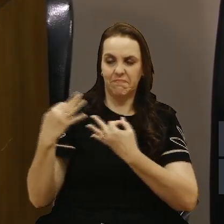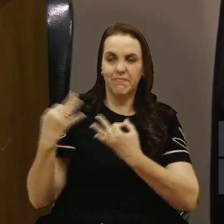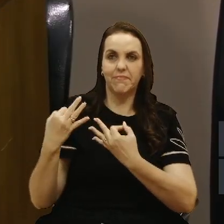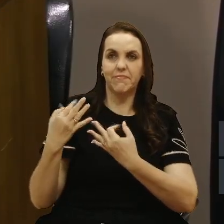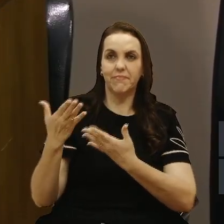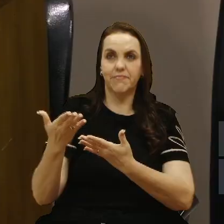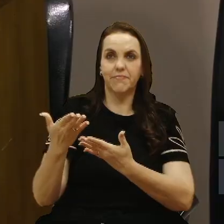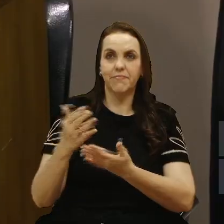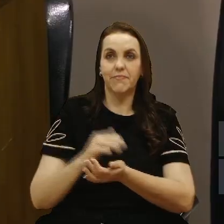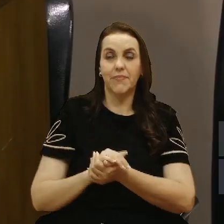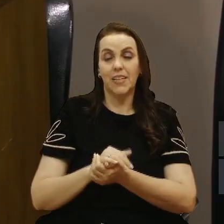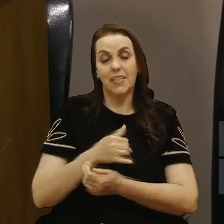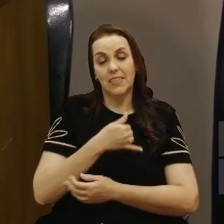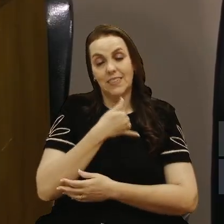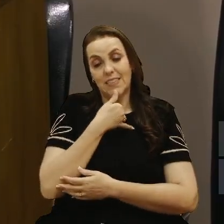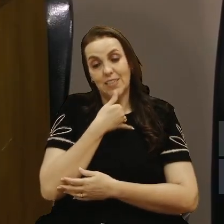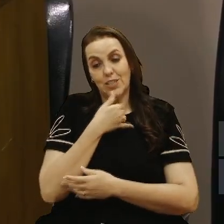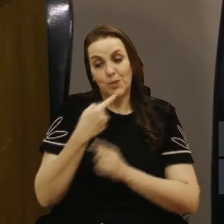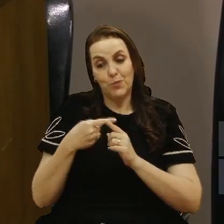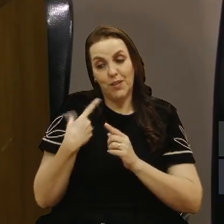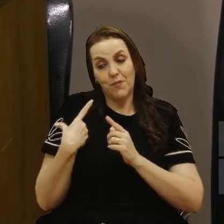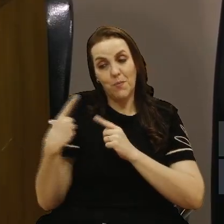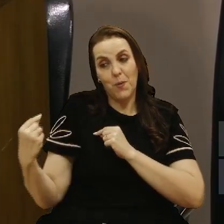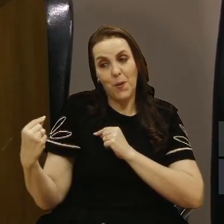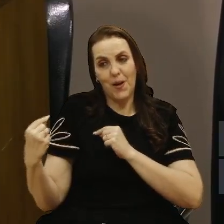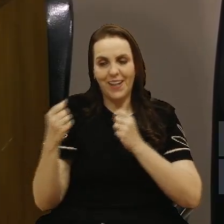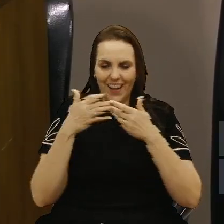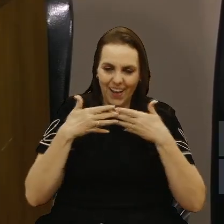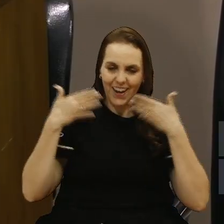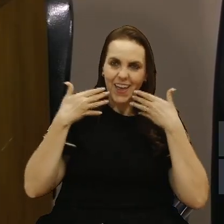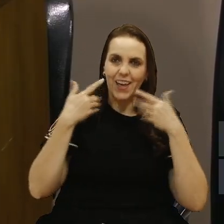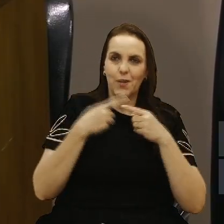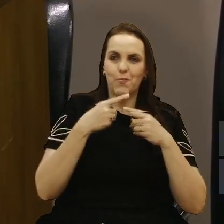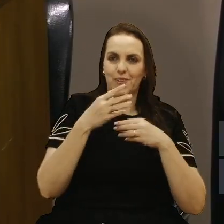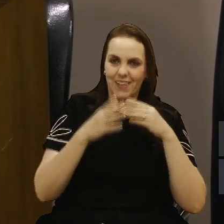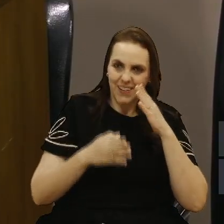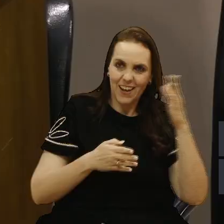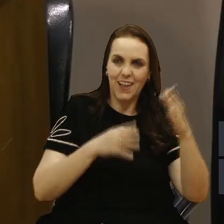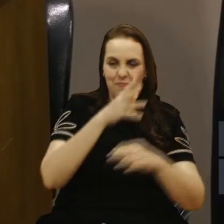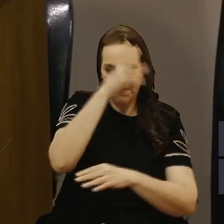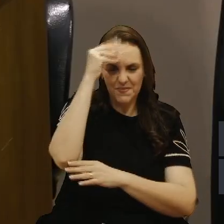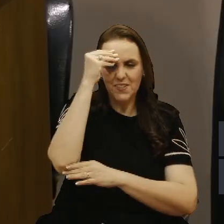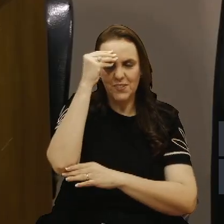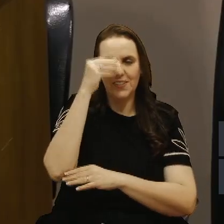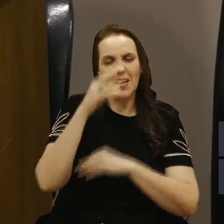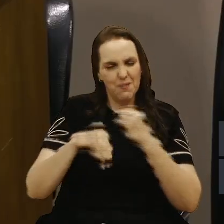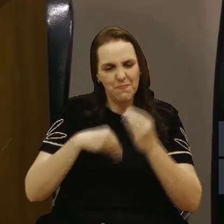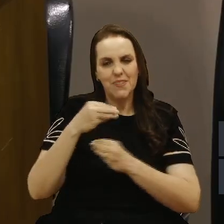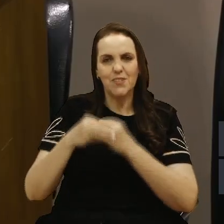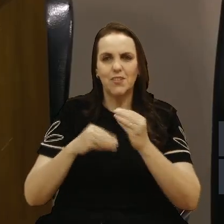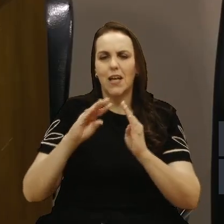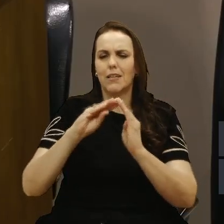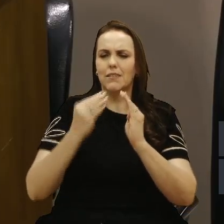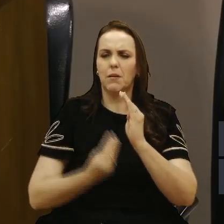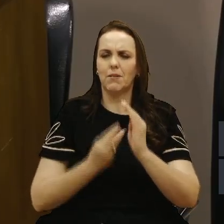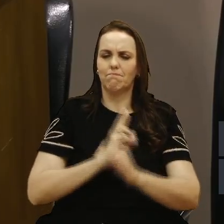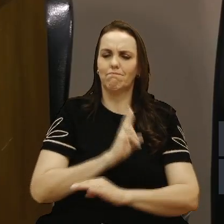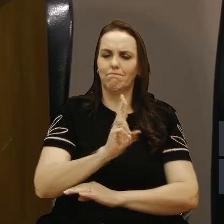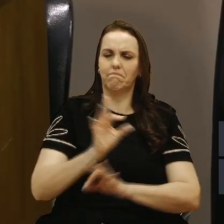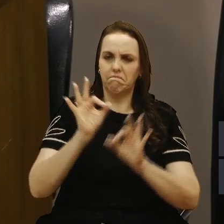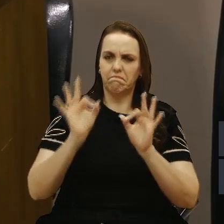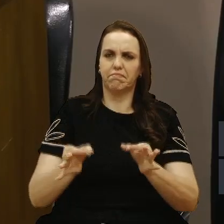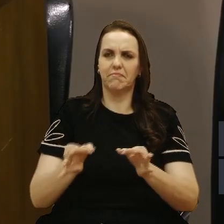traz um pouco de tristeza, um pouco de alegria, é uma mistura de ambos, né? Mas eu sei que o SAMAI vai estar muito bem representado, o Caxias do Sul vai estar